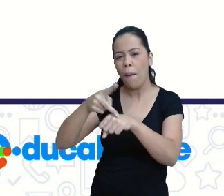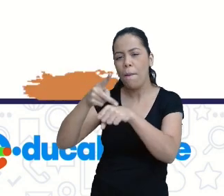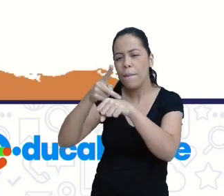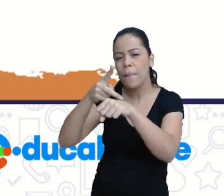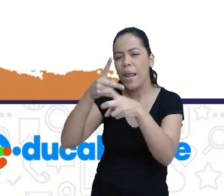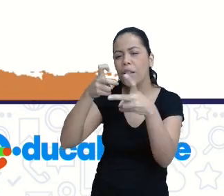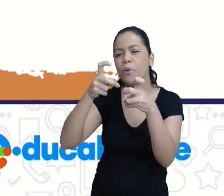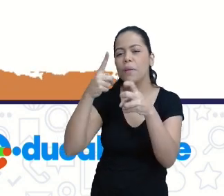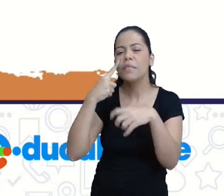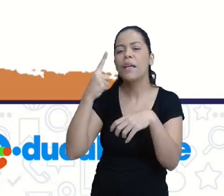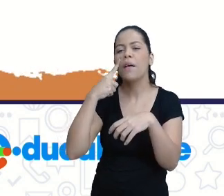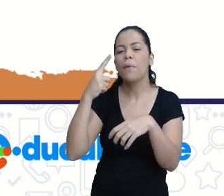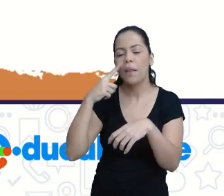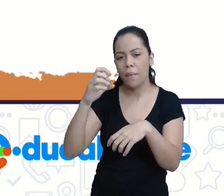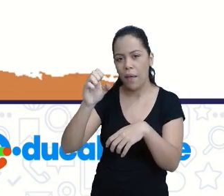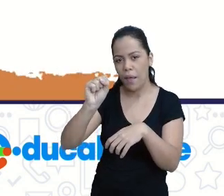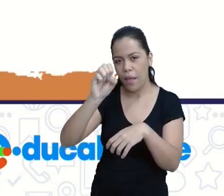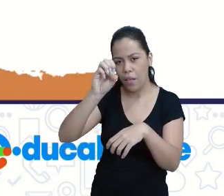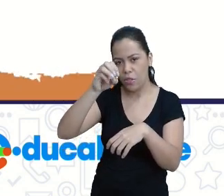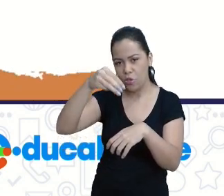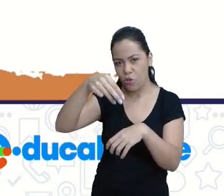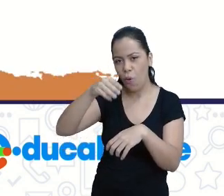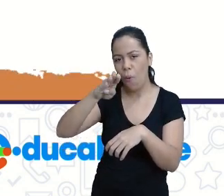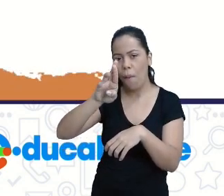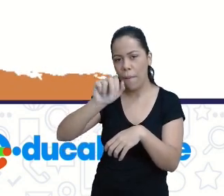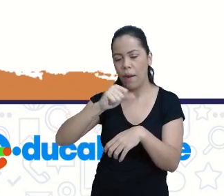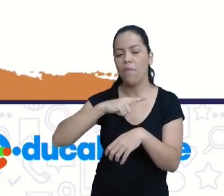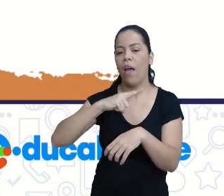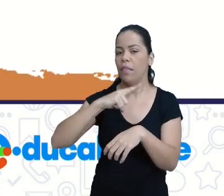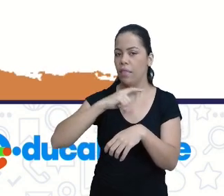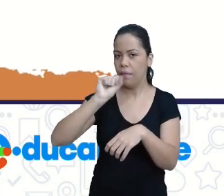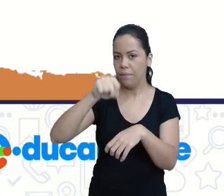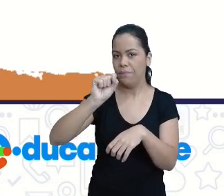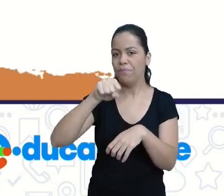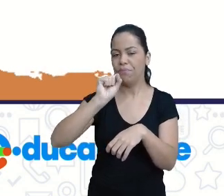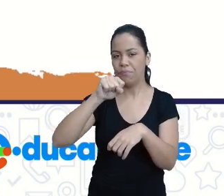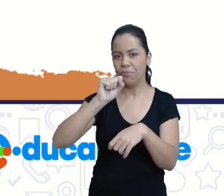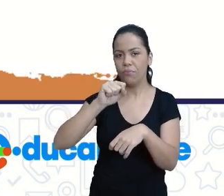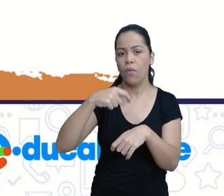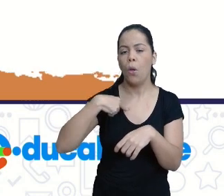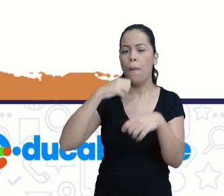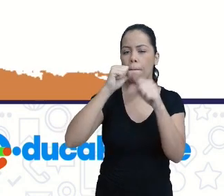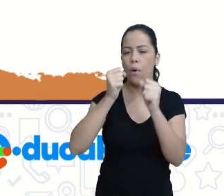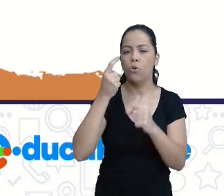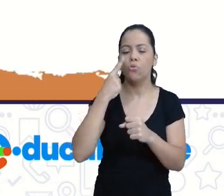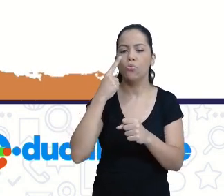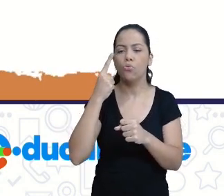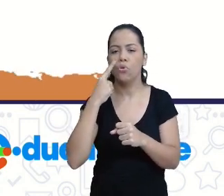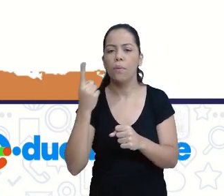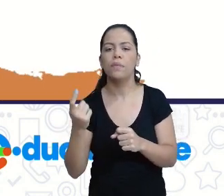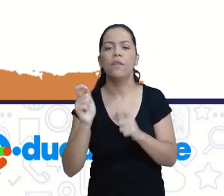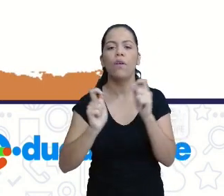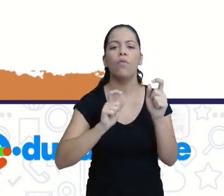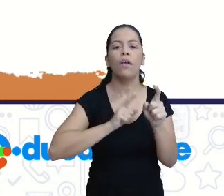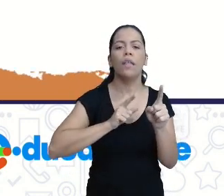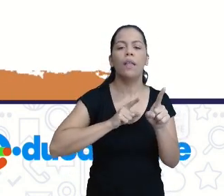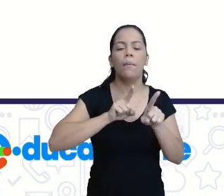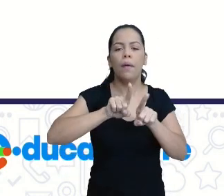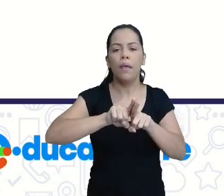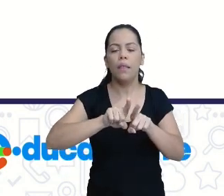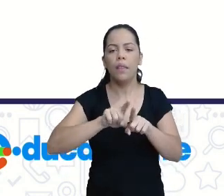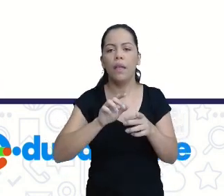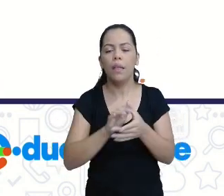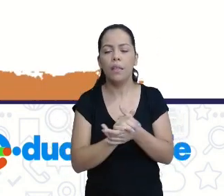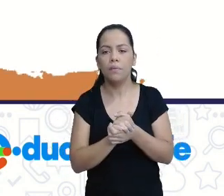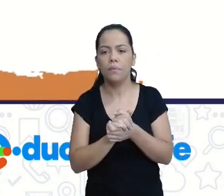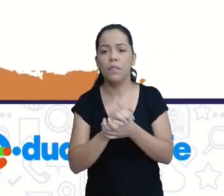a sombra daquele cabo de vassoura, certo? Eu poderia também observar que essa sombra, ela pode ser obtida se